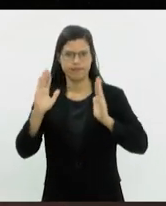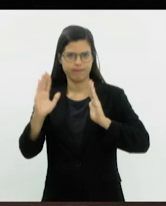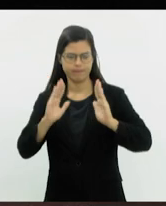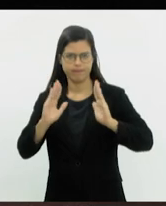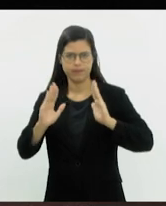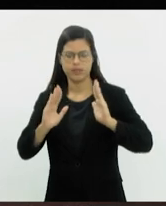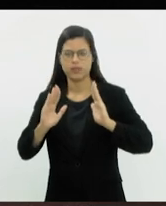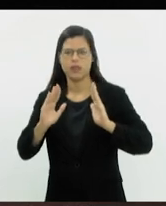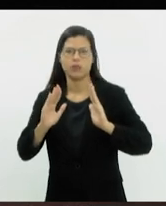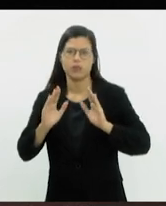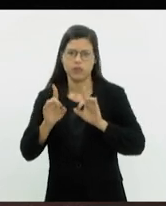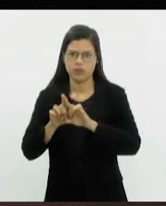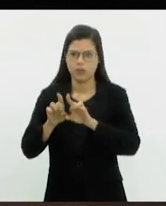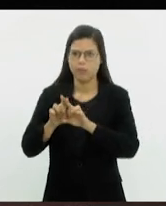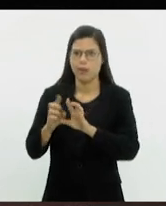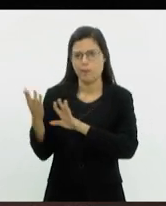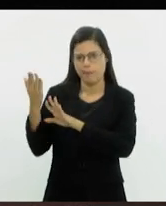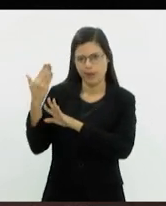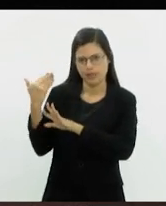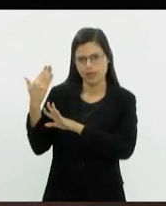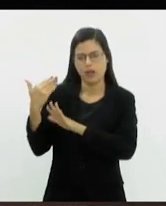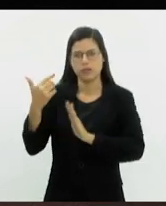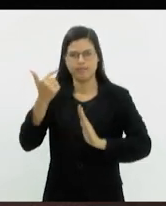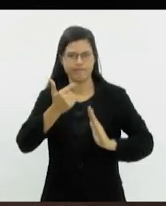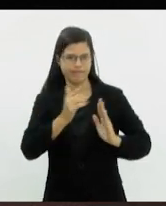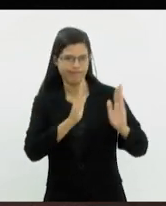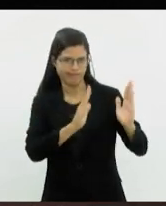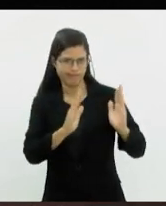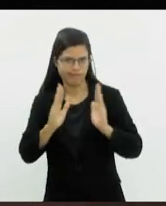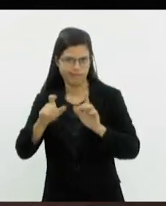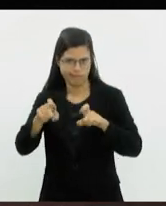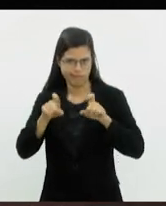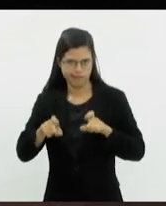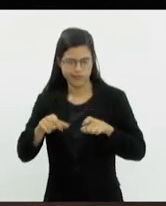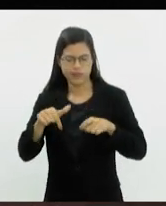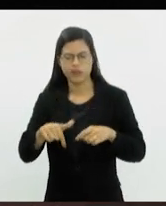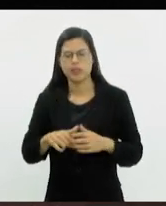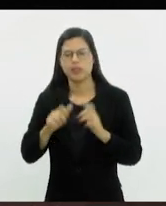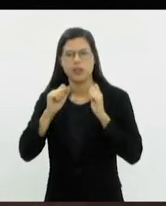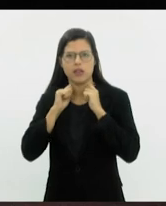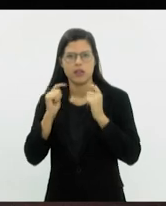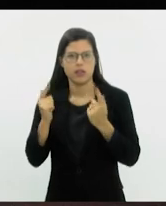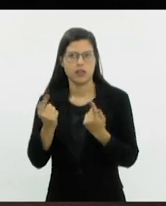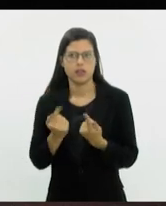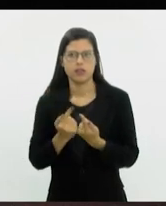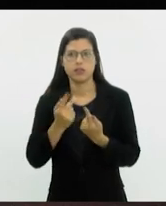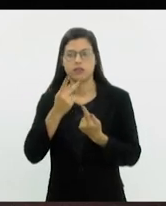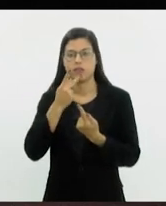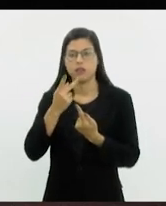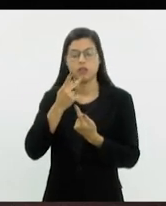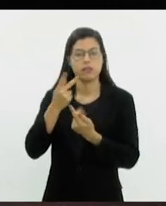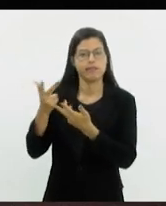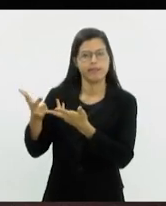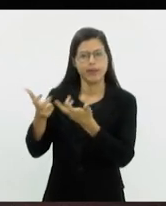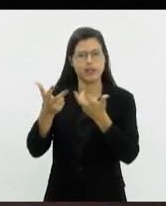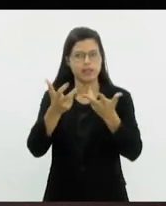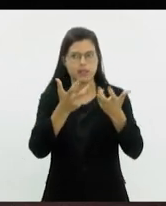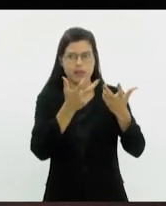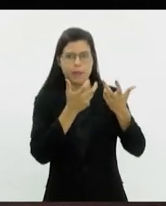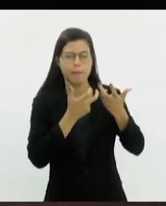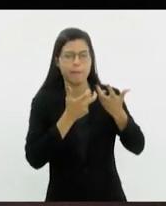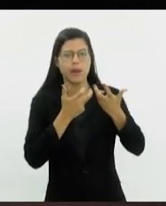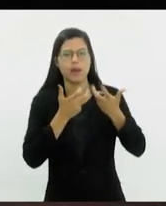nosso, mandato passado, estou no segundo mandato aqui nessa casa, dizer que a gente está vendo muitas realizações lá no